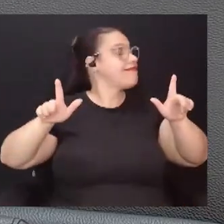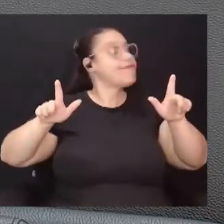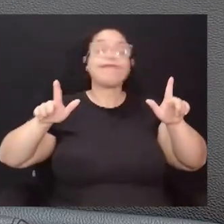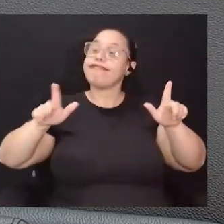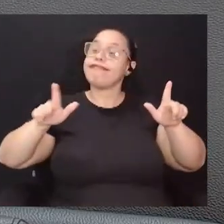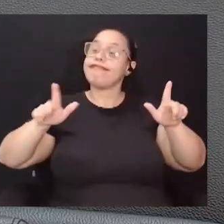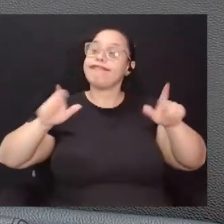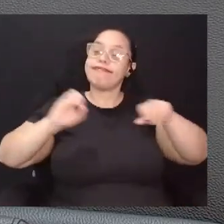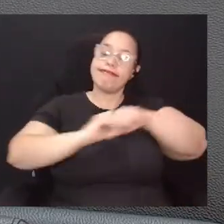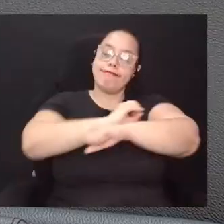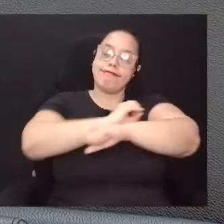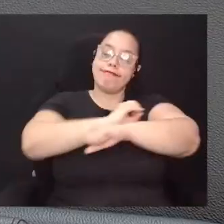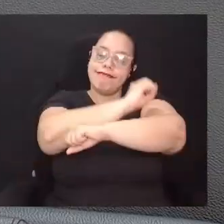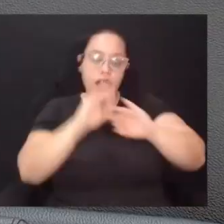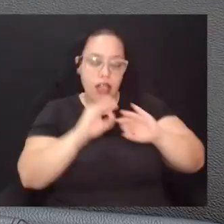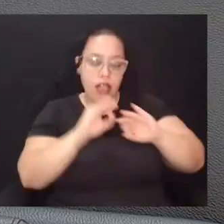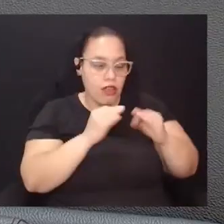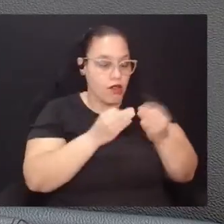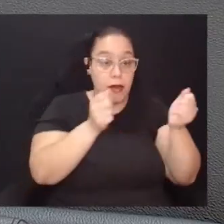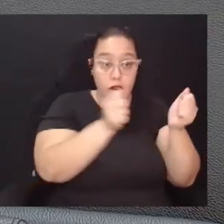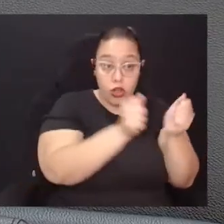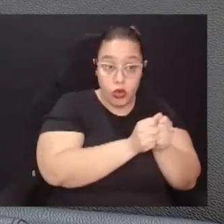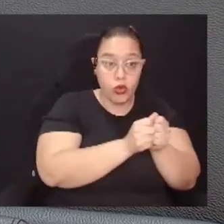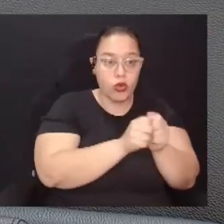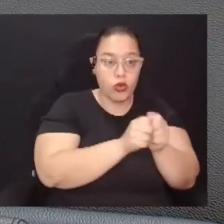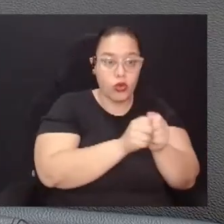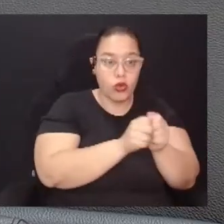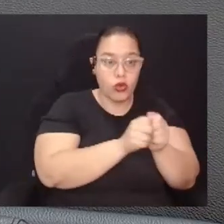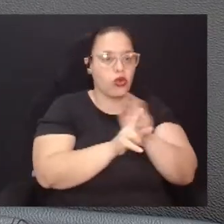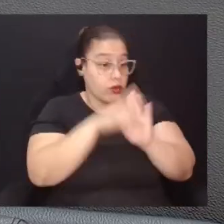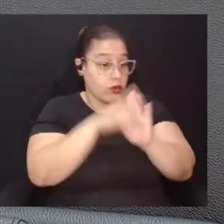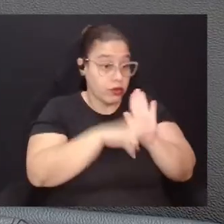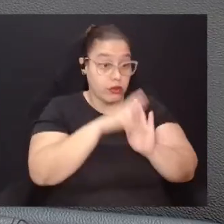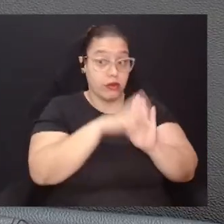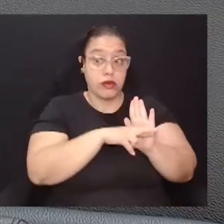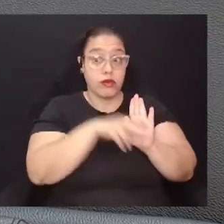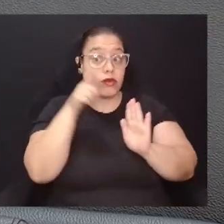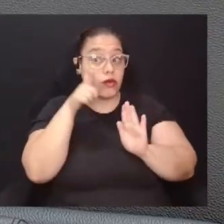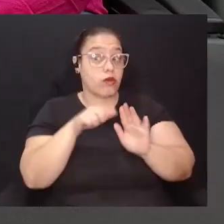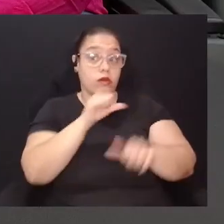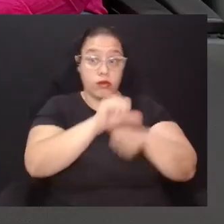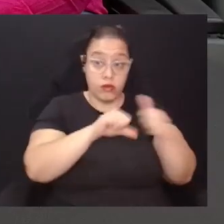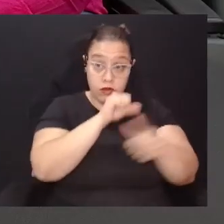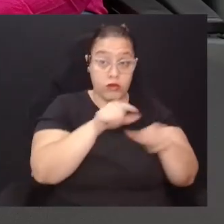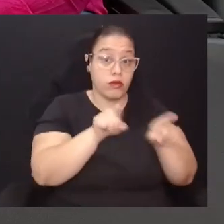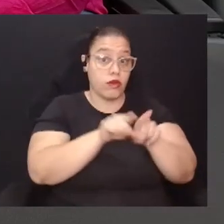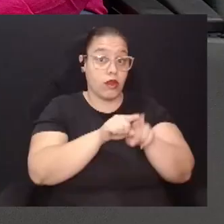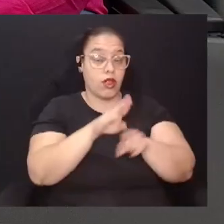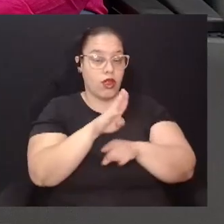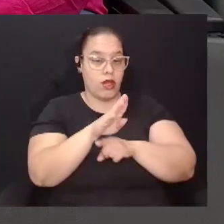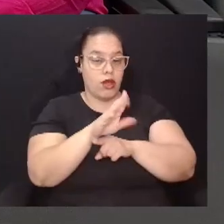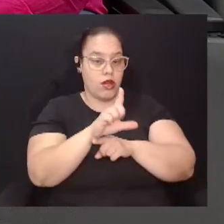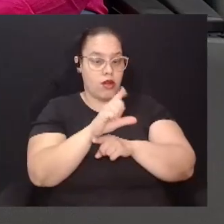conseguir curtir ela em família, né? A gente está tendo várias regulamentações ali para conseguir ter as transformações. E também